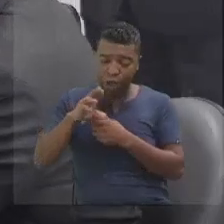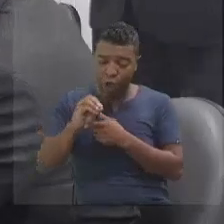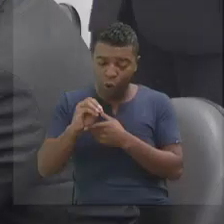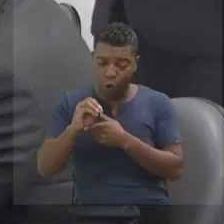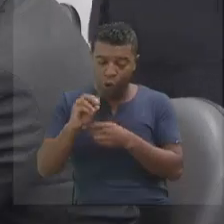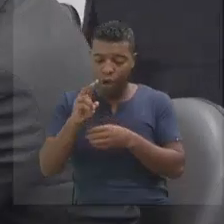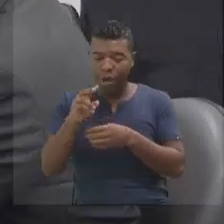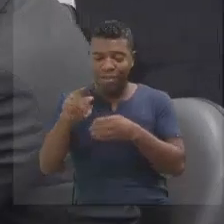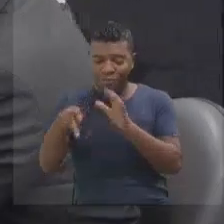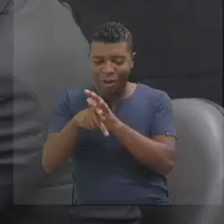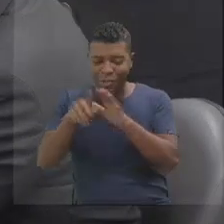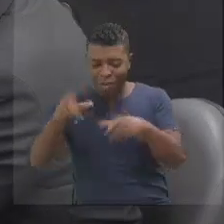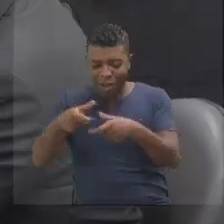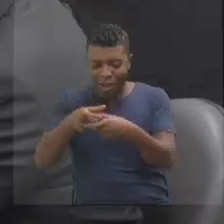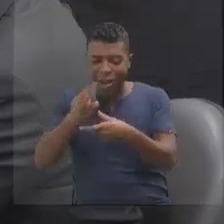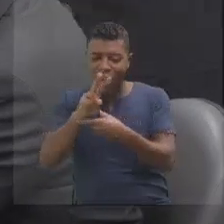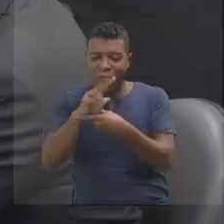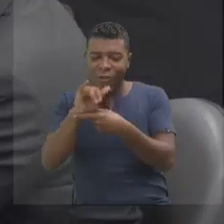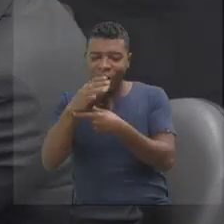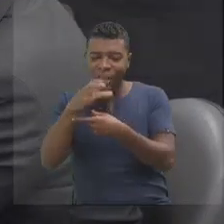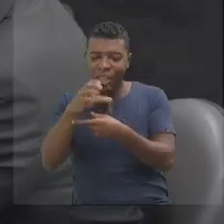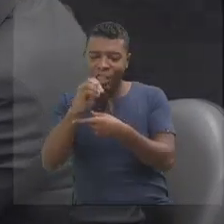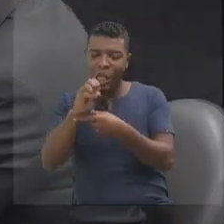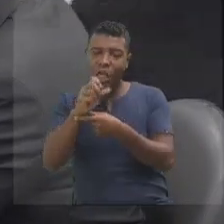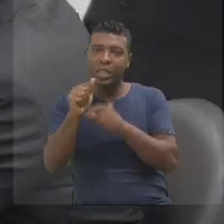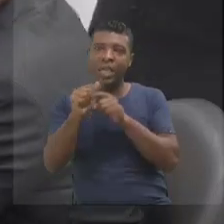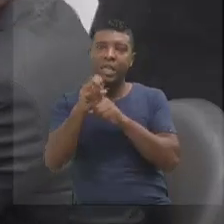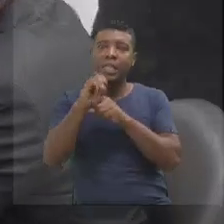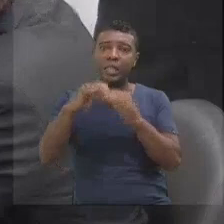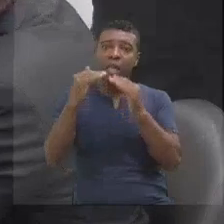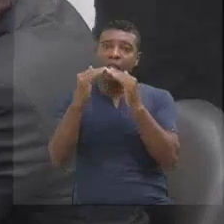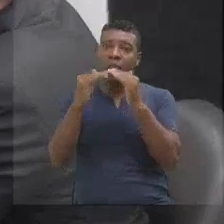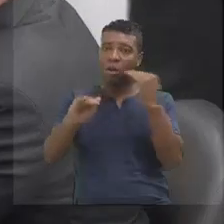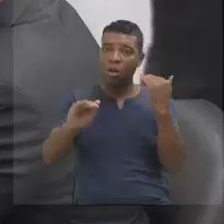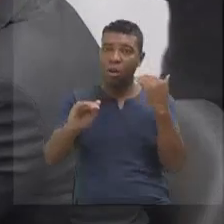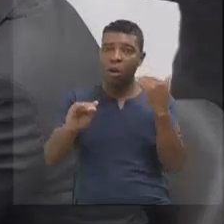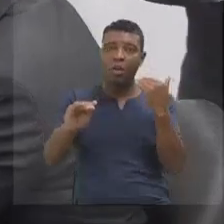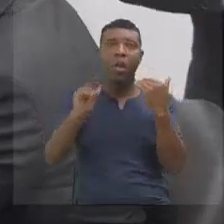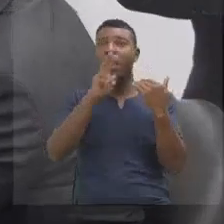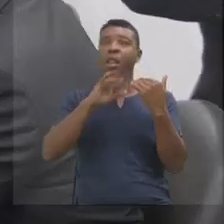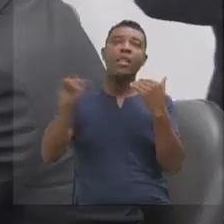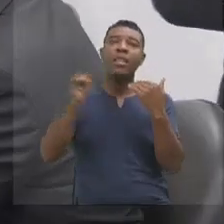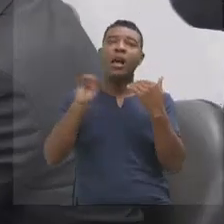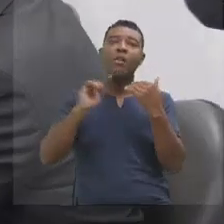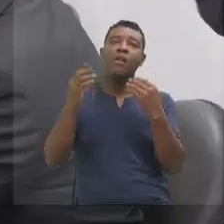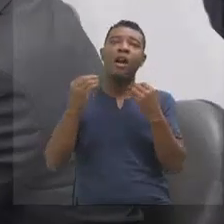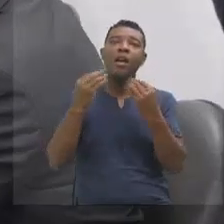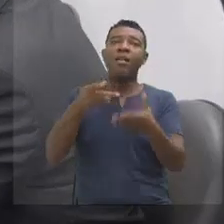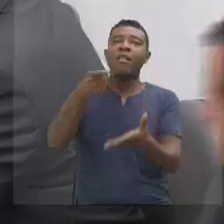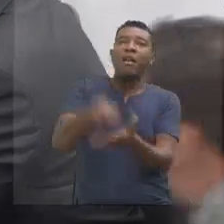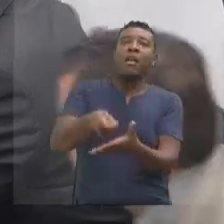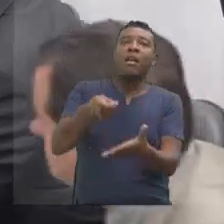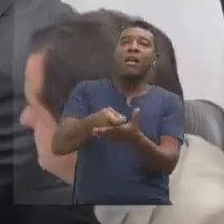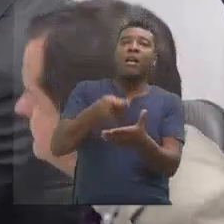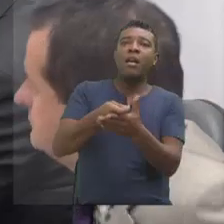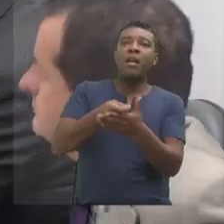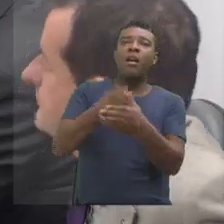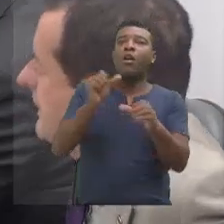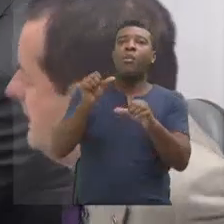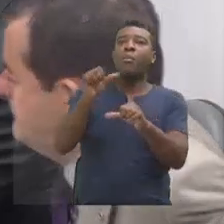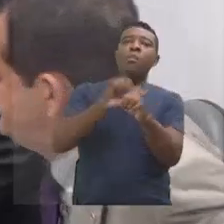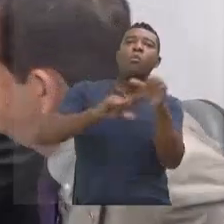com a mudança do serviços de Oncologia que não haveria em posição para mudança